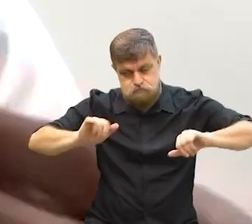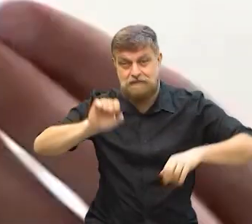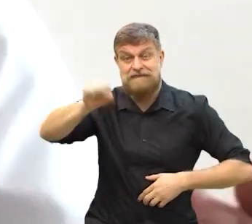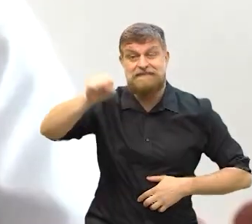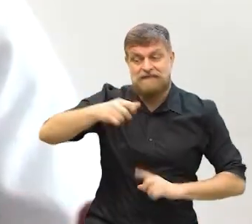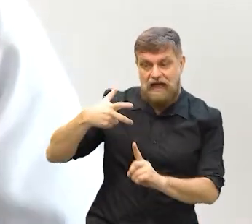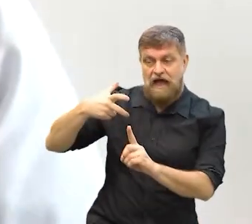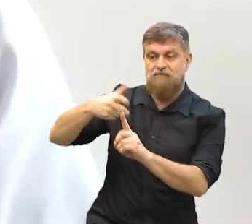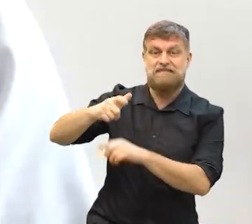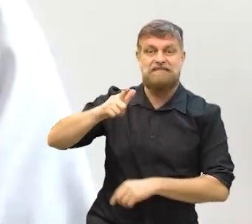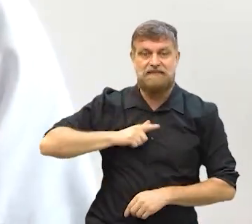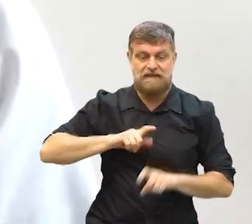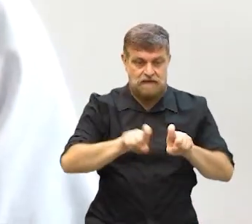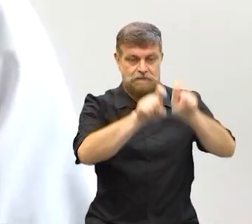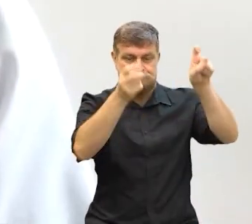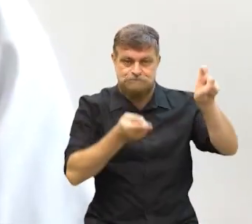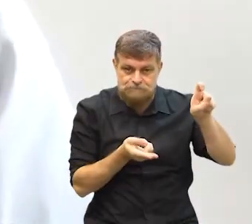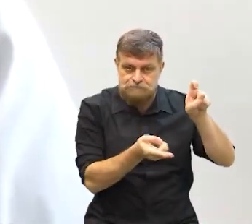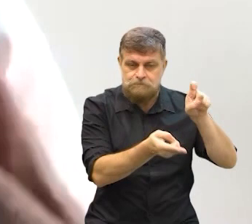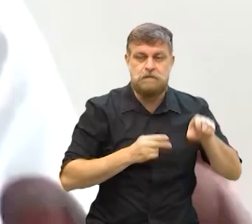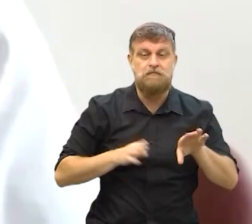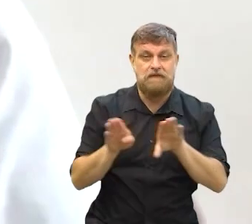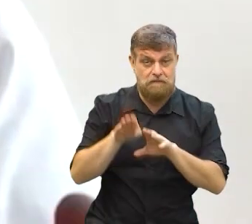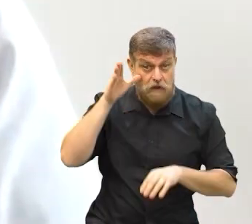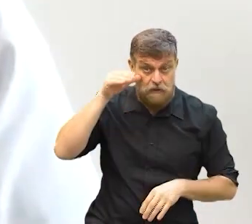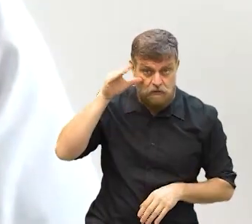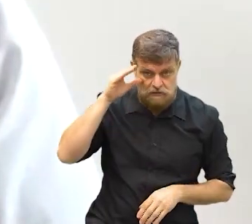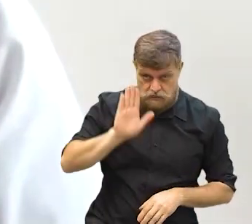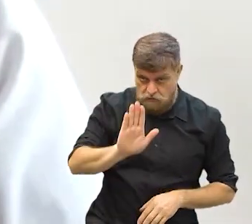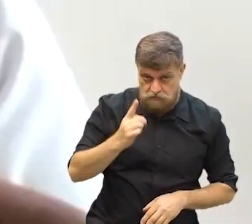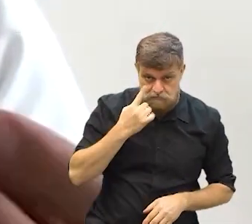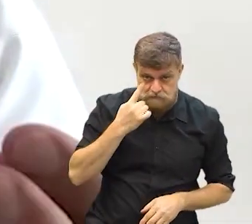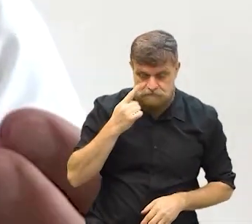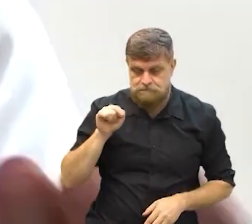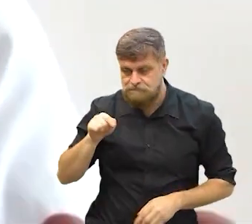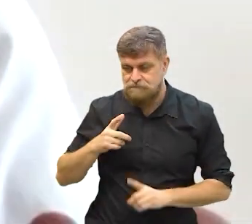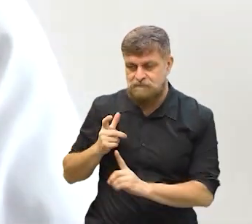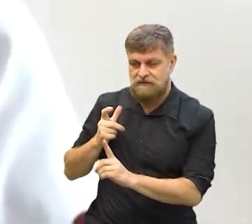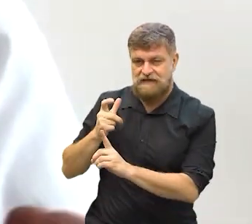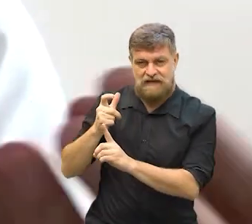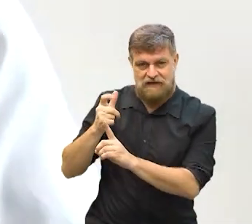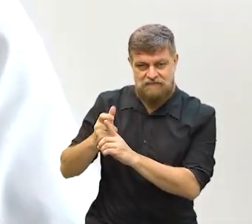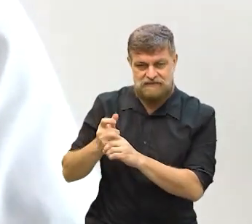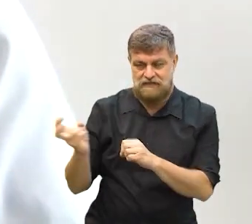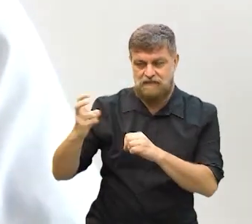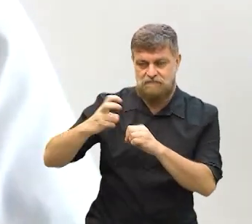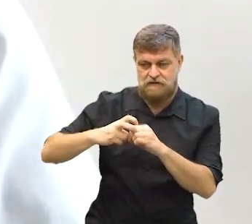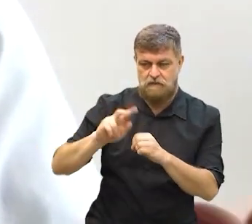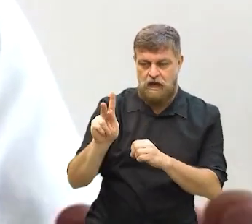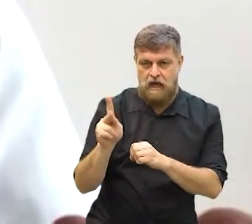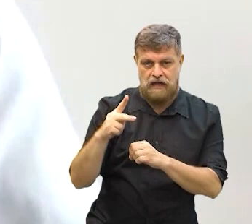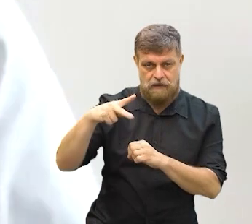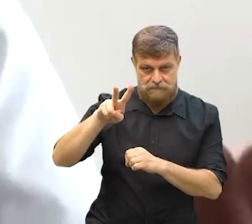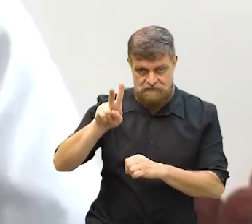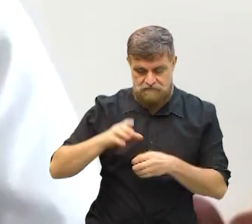levantar. A vacina existe e o exame é disponível. E você quer ver uma outra curiosidade? Como essa vacina para o HPV